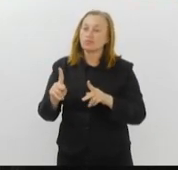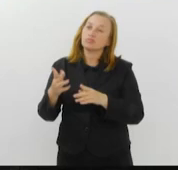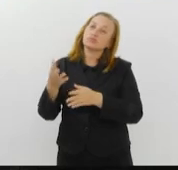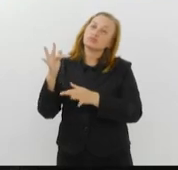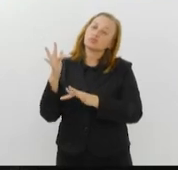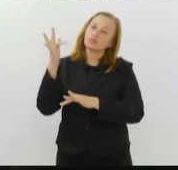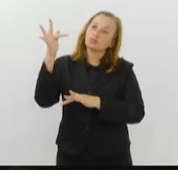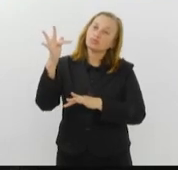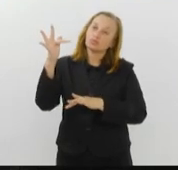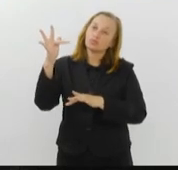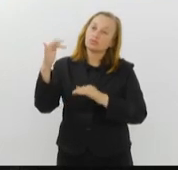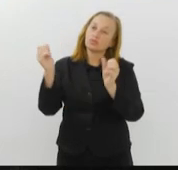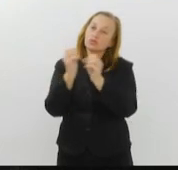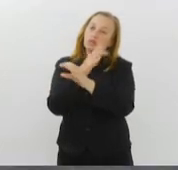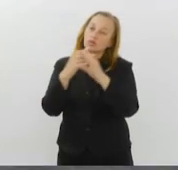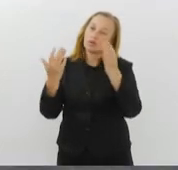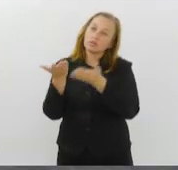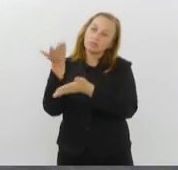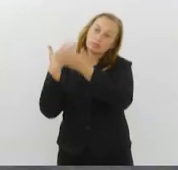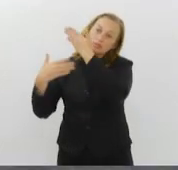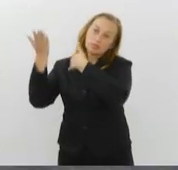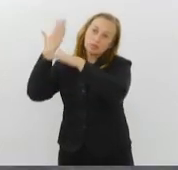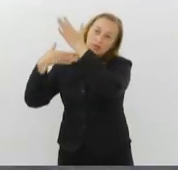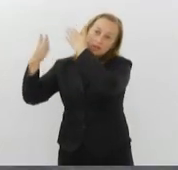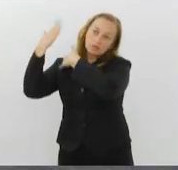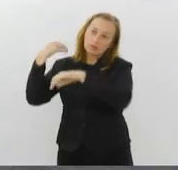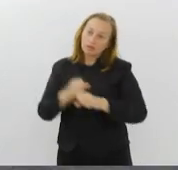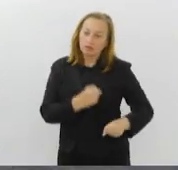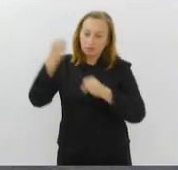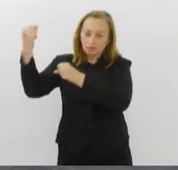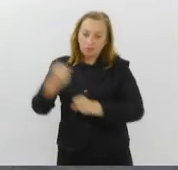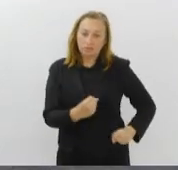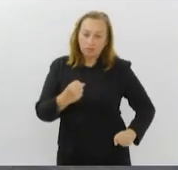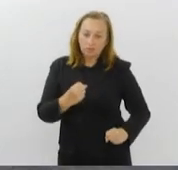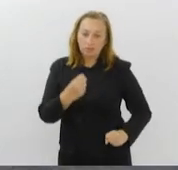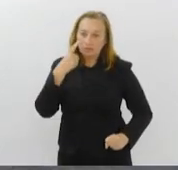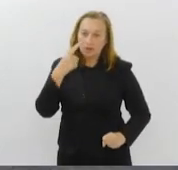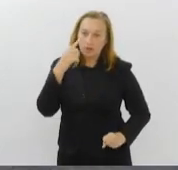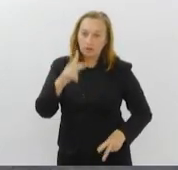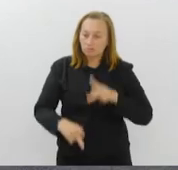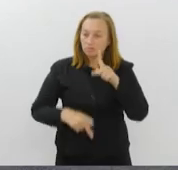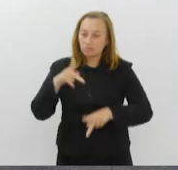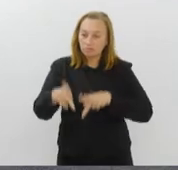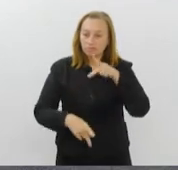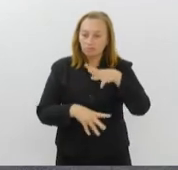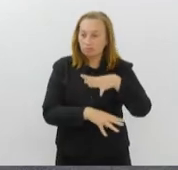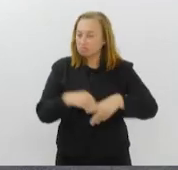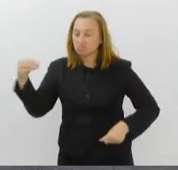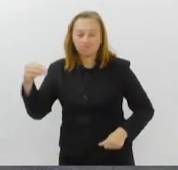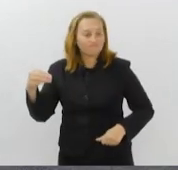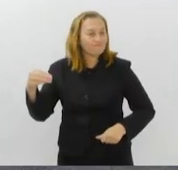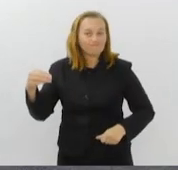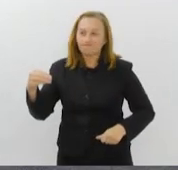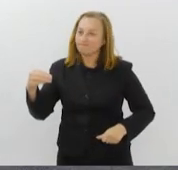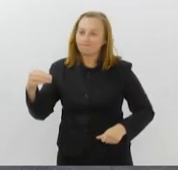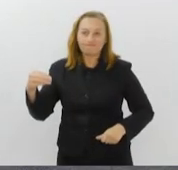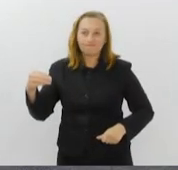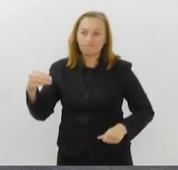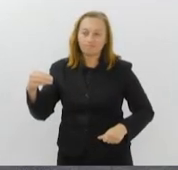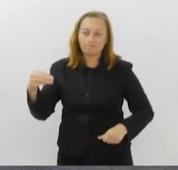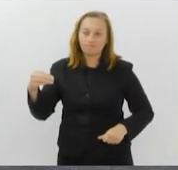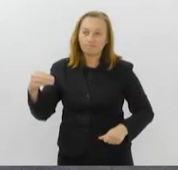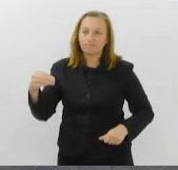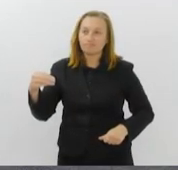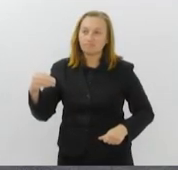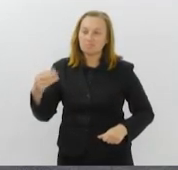no passado mas ces da Justiça clava forte verás que o filho teu não foge